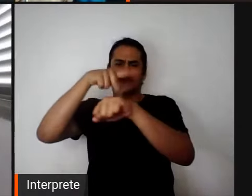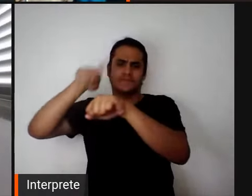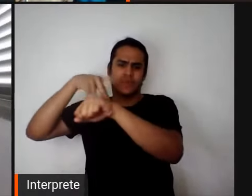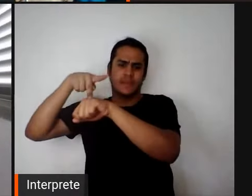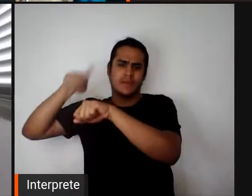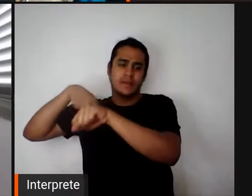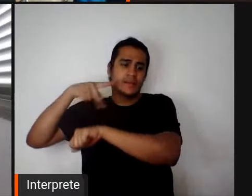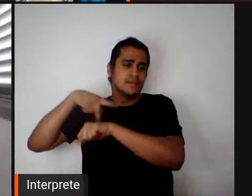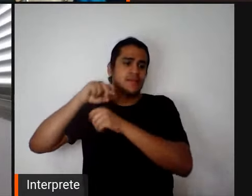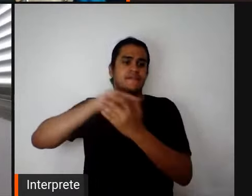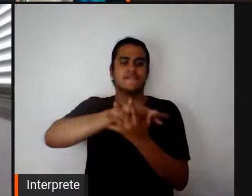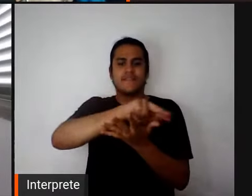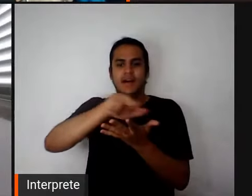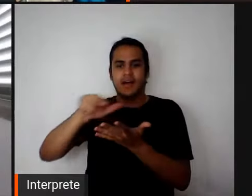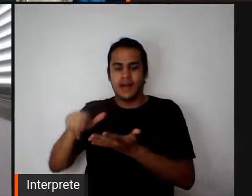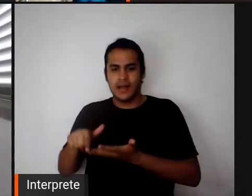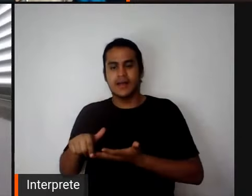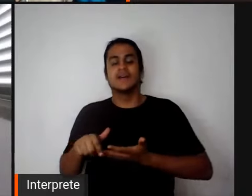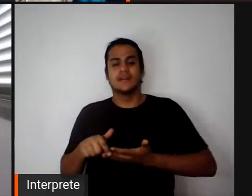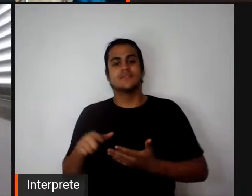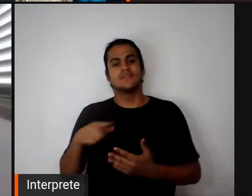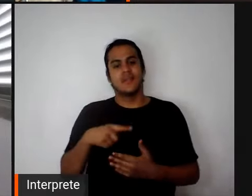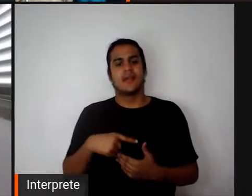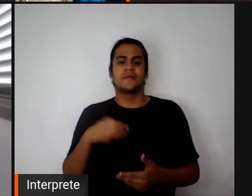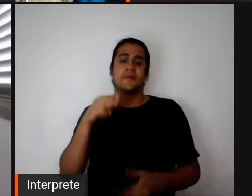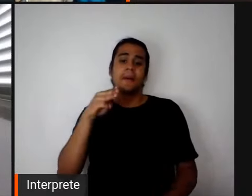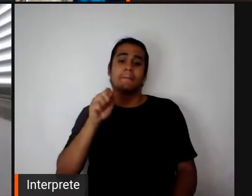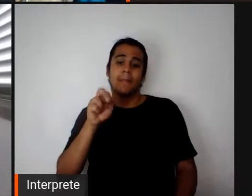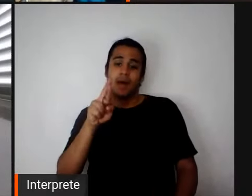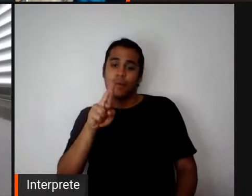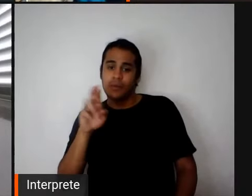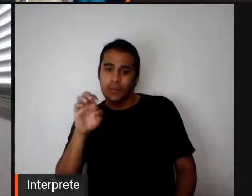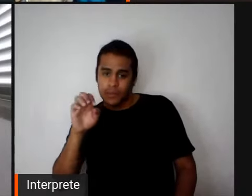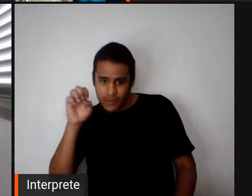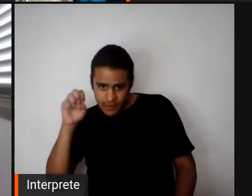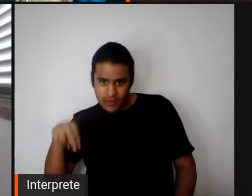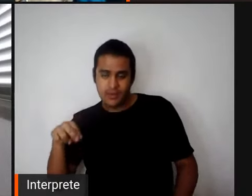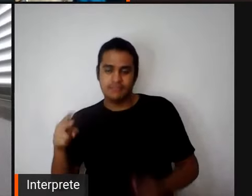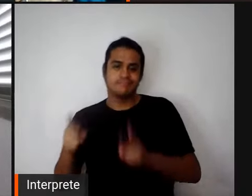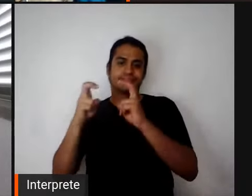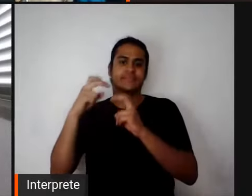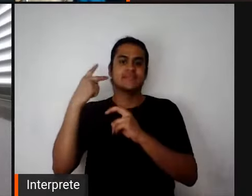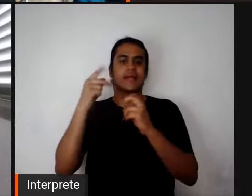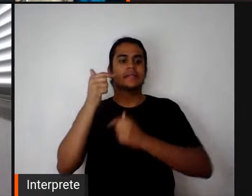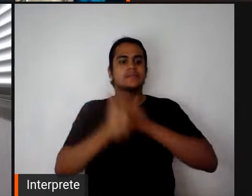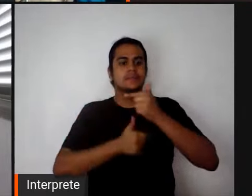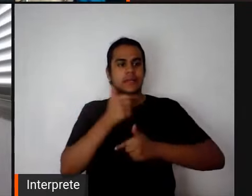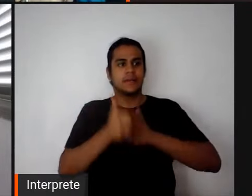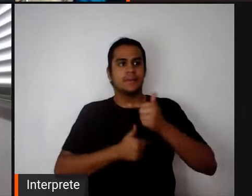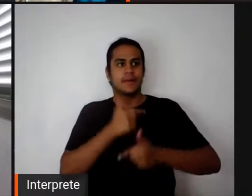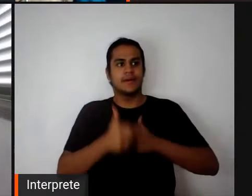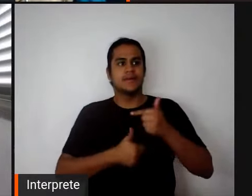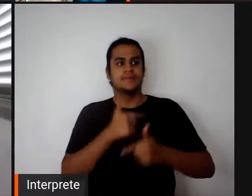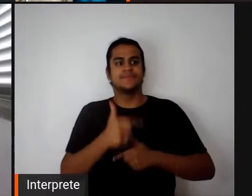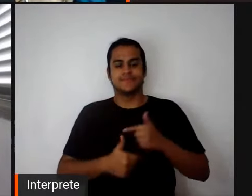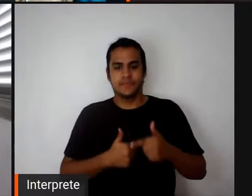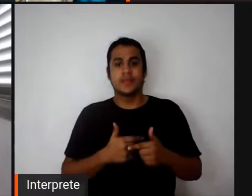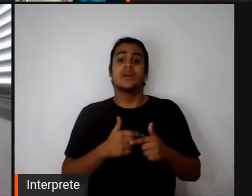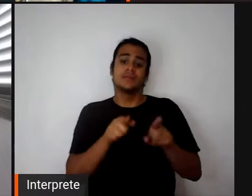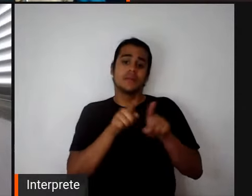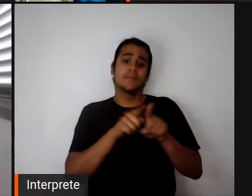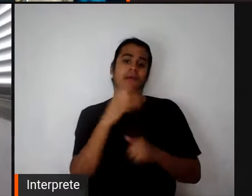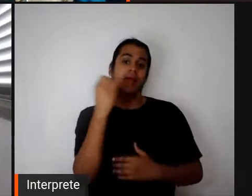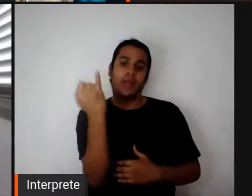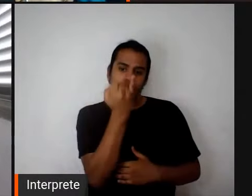que se reviu, né? Maureen reviu seu próprio trabalho a partir dessa retrospectiva, e é um trabalho constante no acervo também, né? Para montar